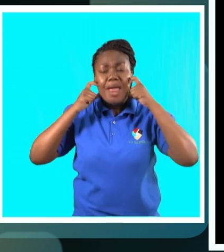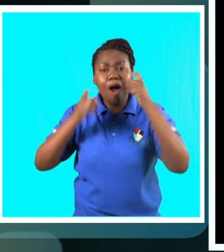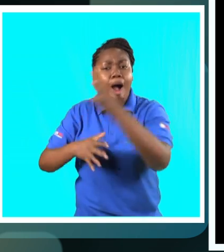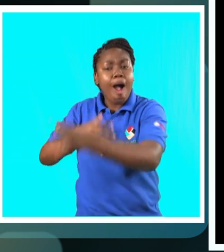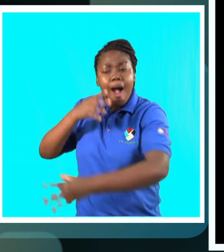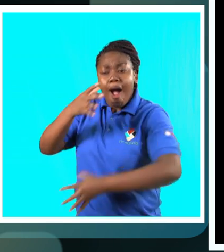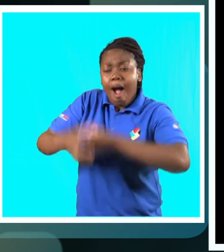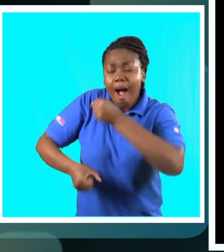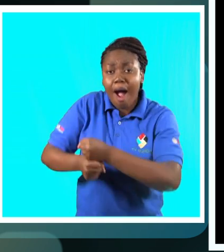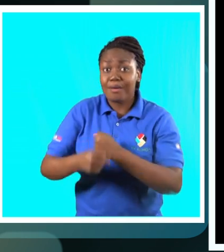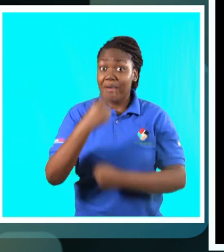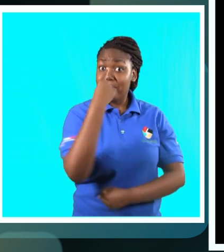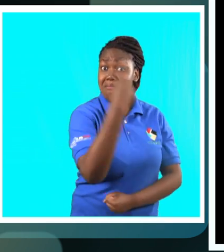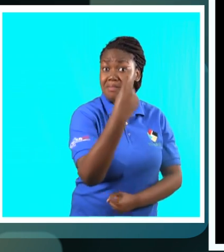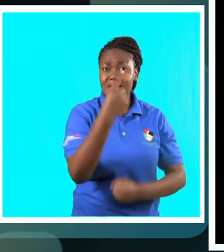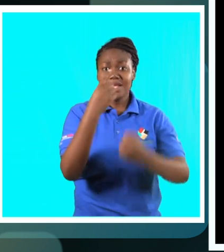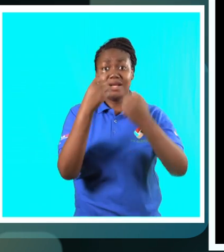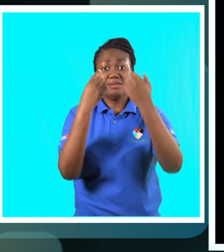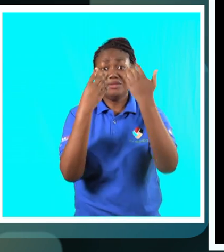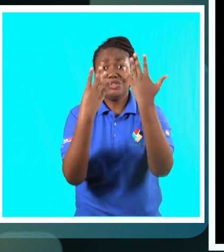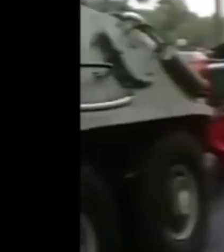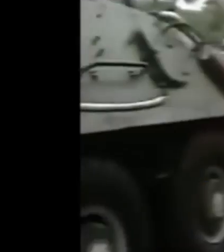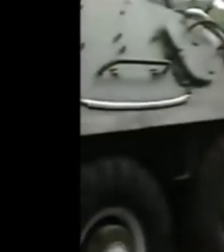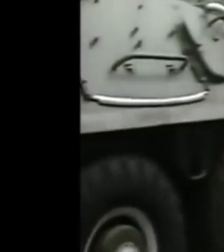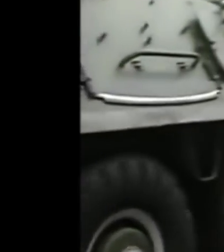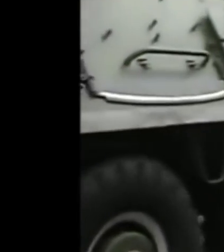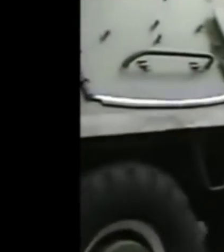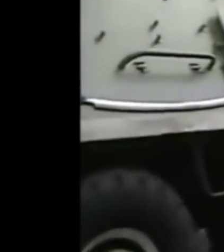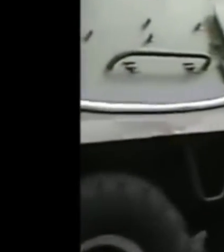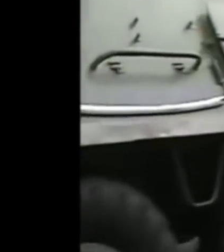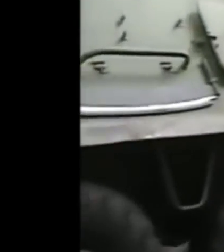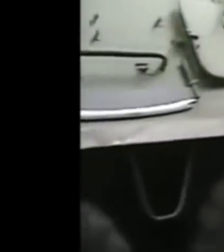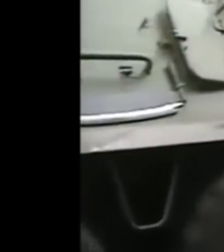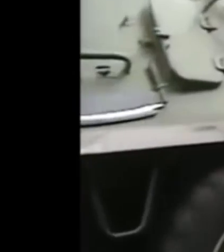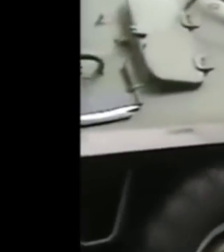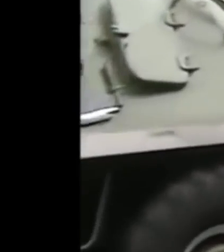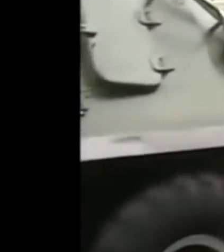quando regressava de uma reunião internacional em Lusaka.